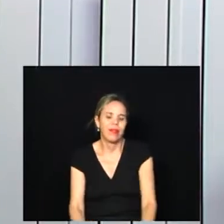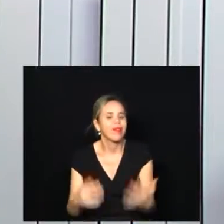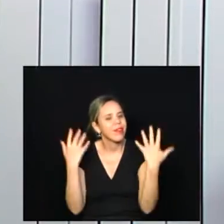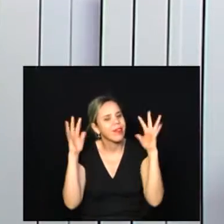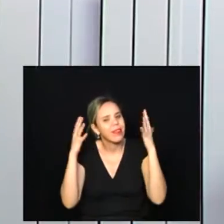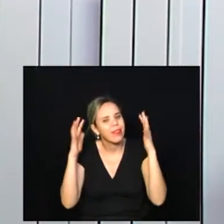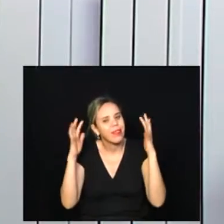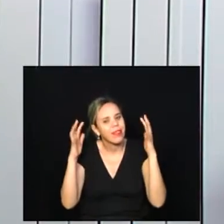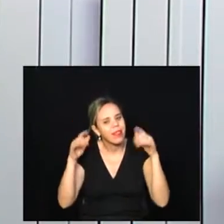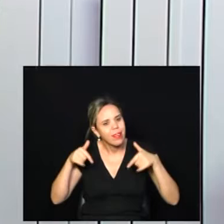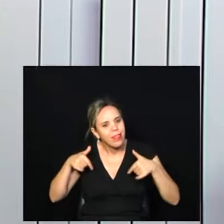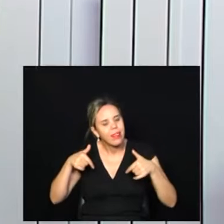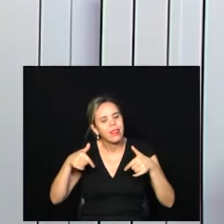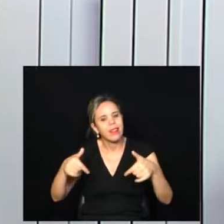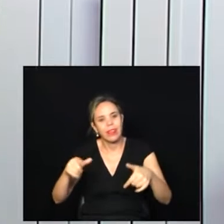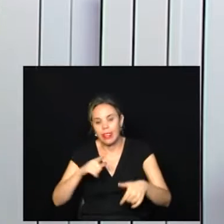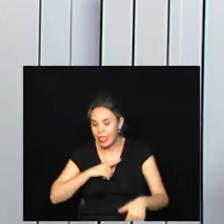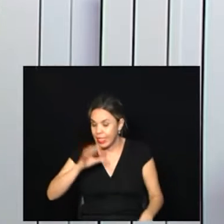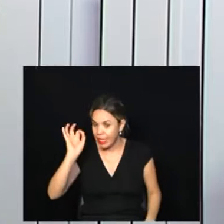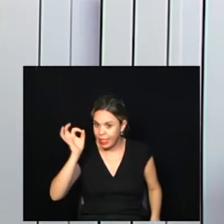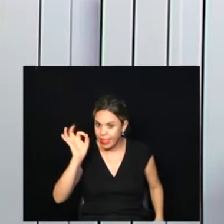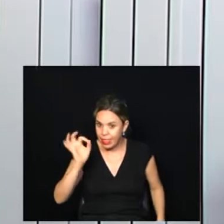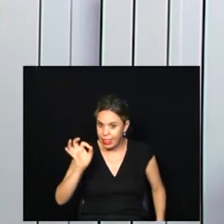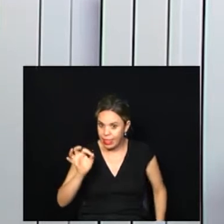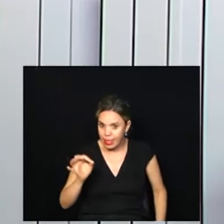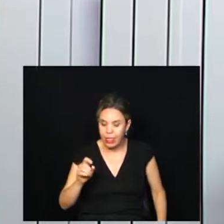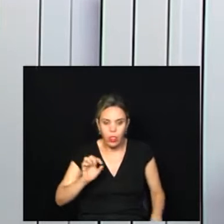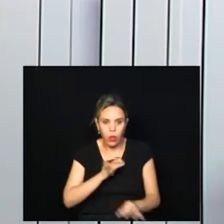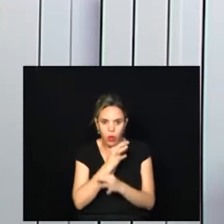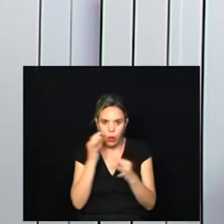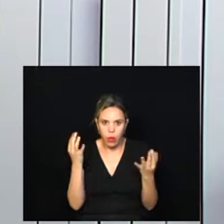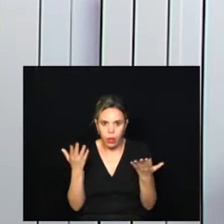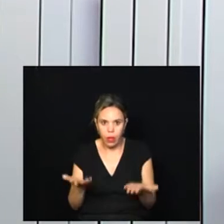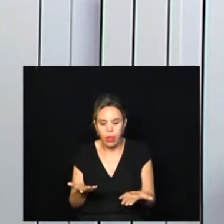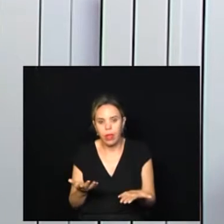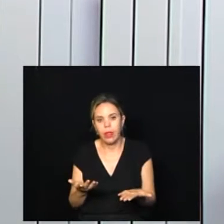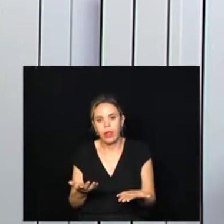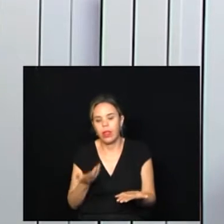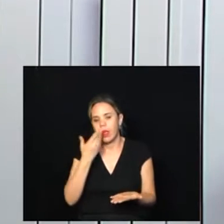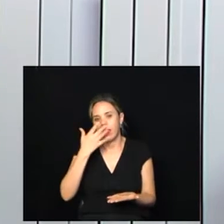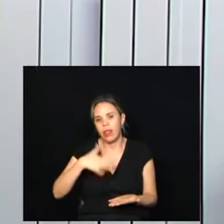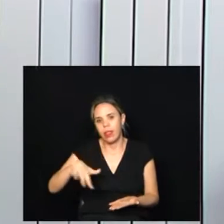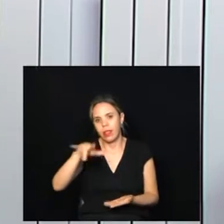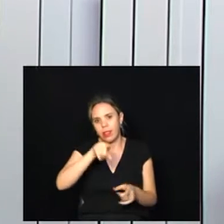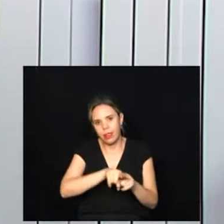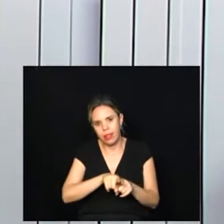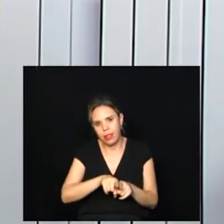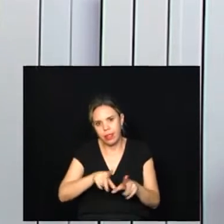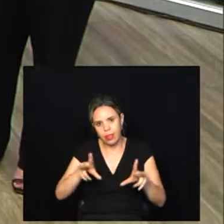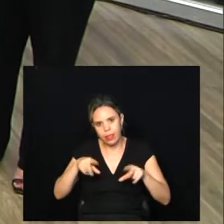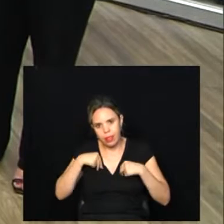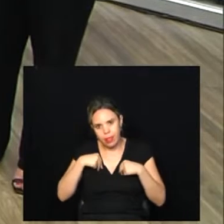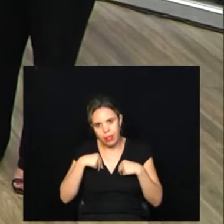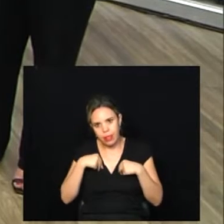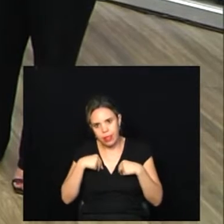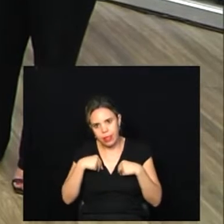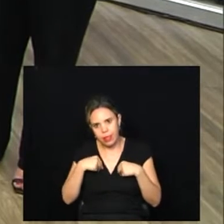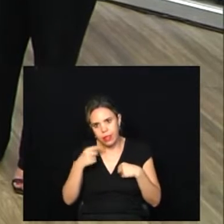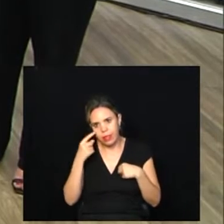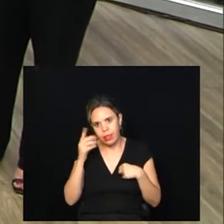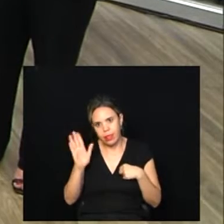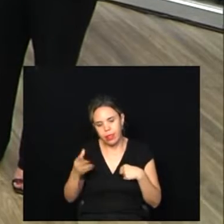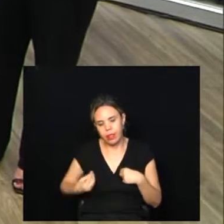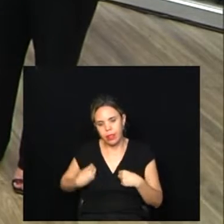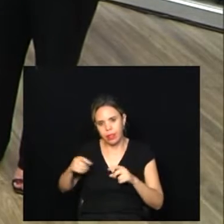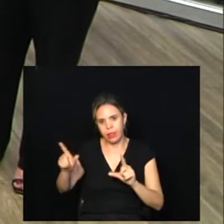Parabéns por esta iniciativa e tenho certeza que vai dar muito certo, porque a criançada também merece. Olha só, já está